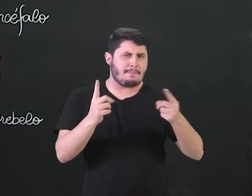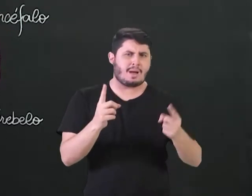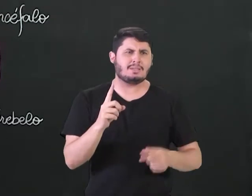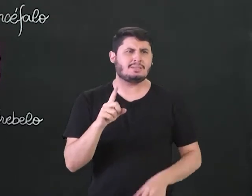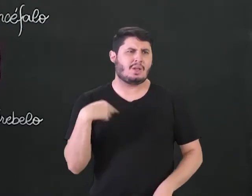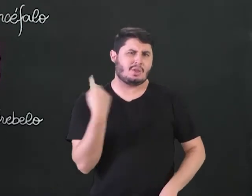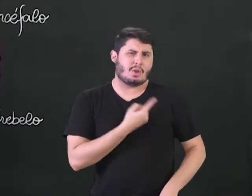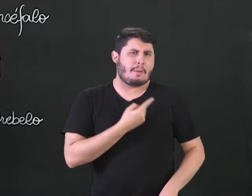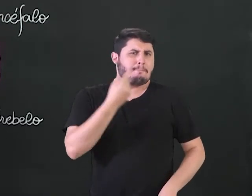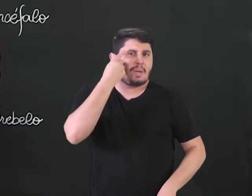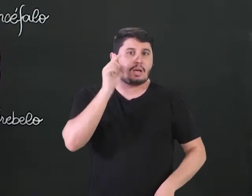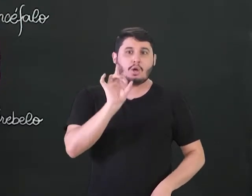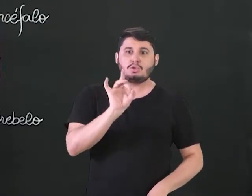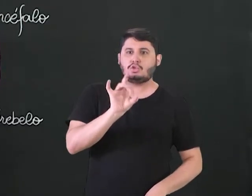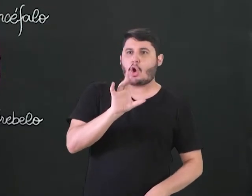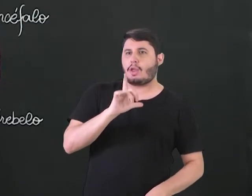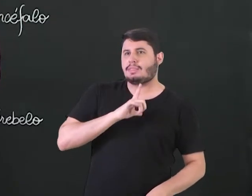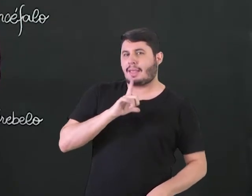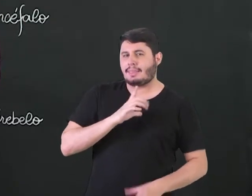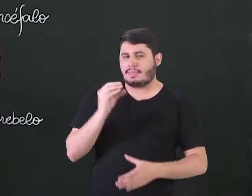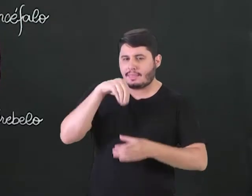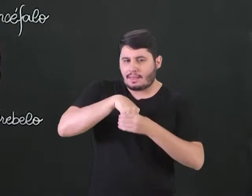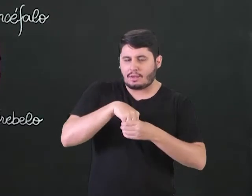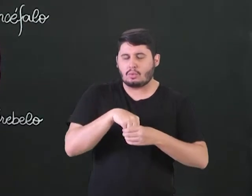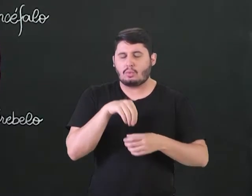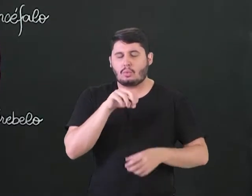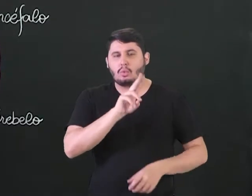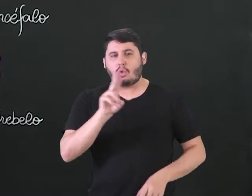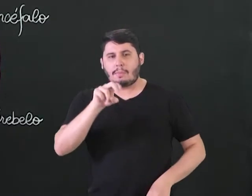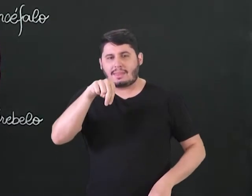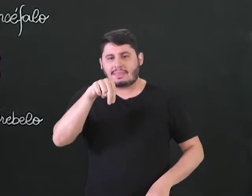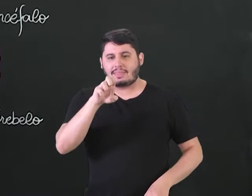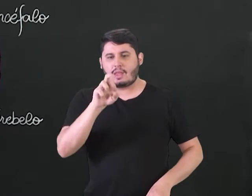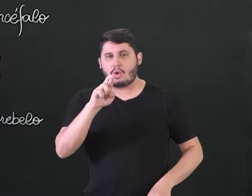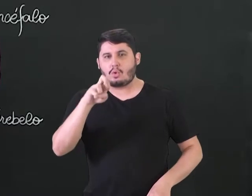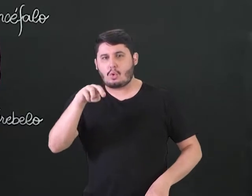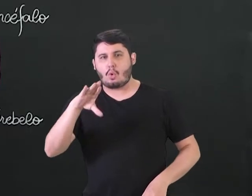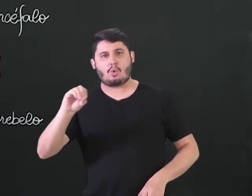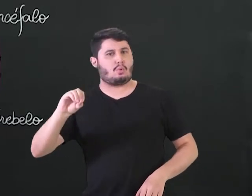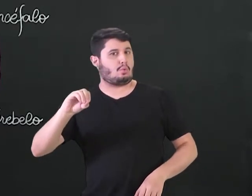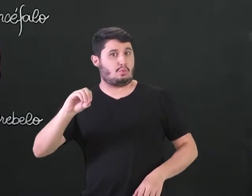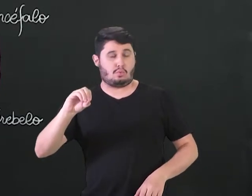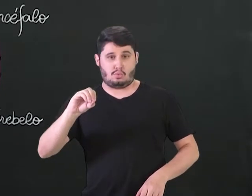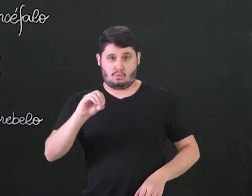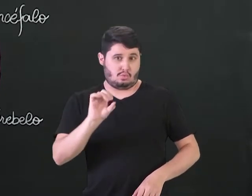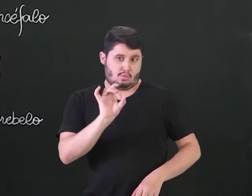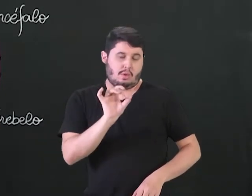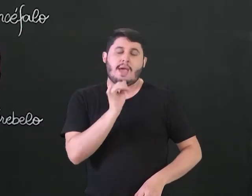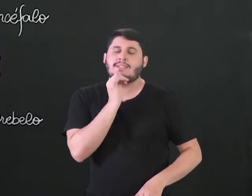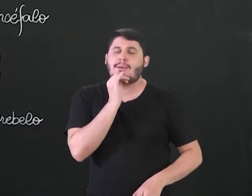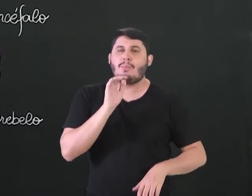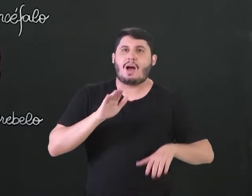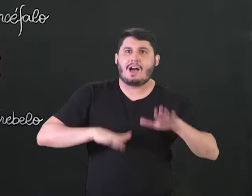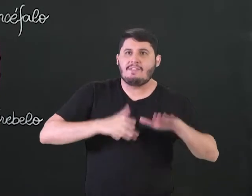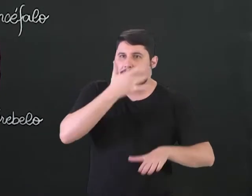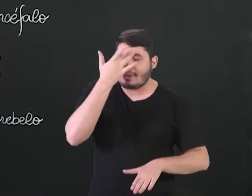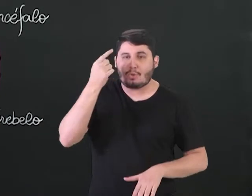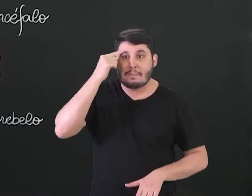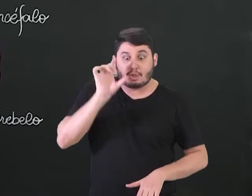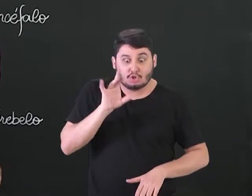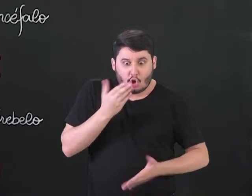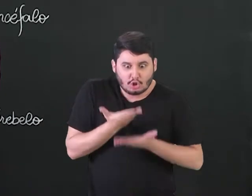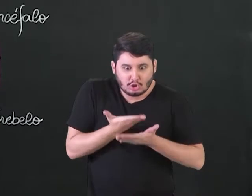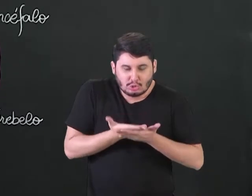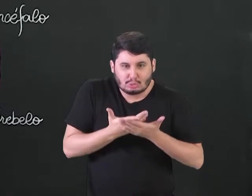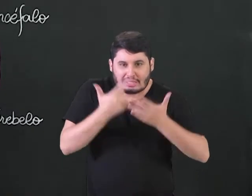olha, estou aí queimando os meus neurônios aqui para estudar. Fique tranquilo, você não queima neurônio estudando, você só melhora. Então,